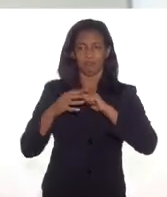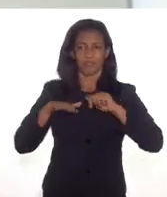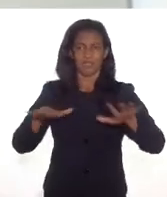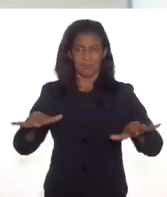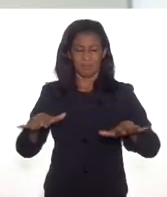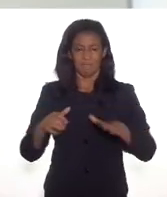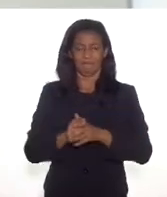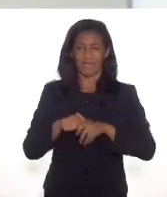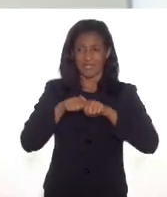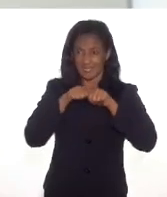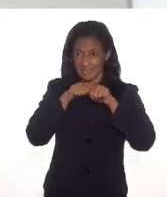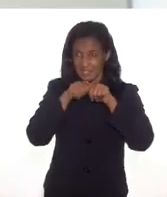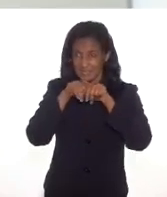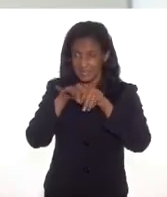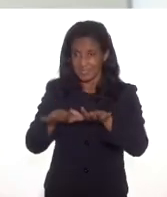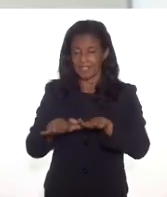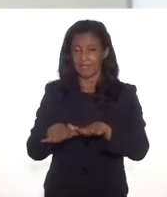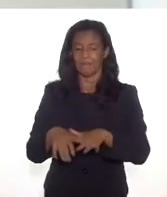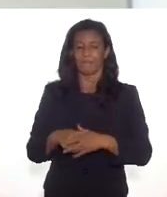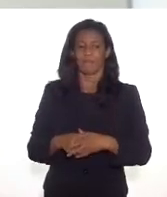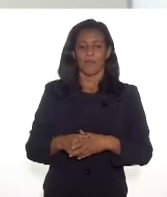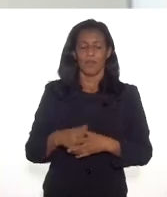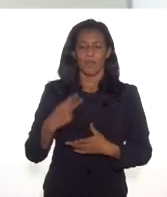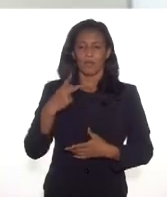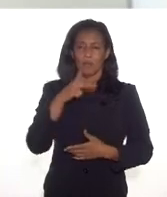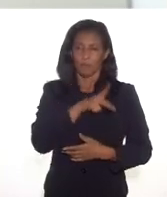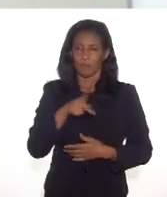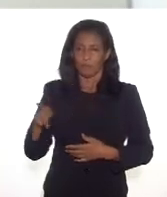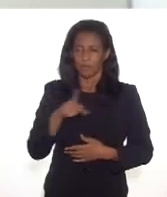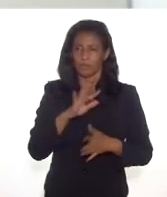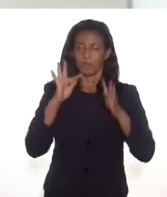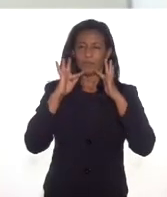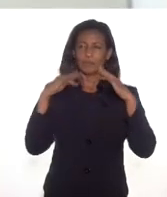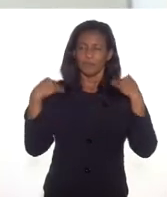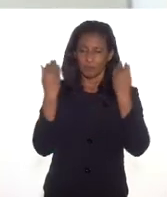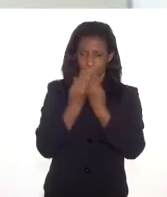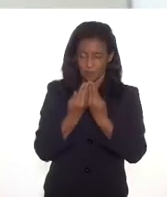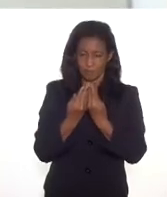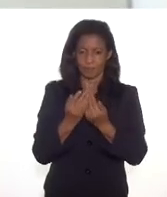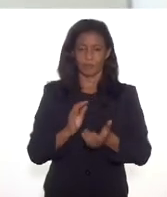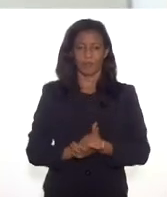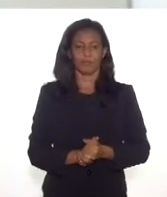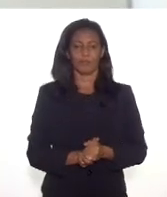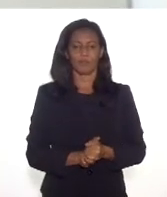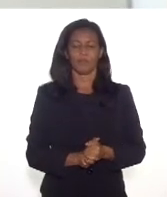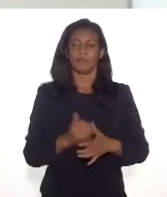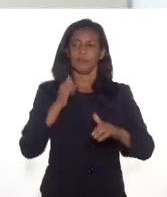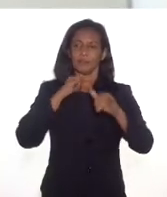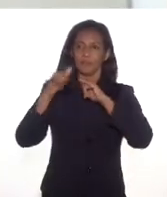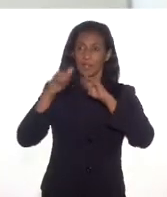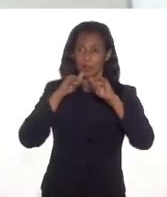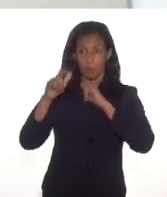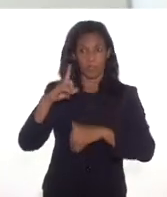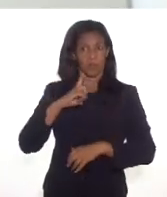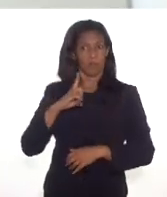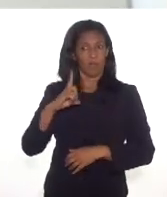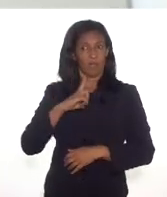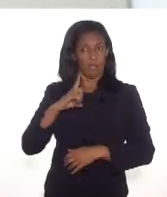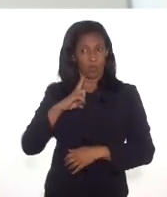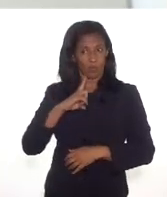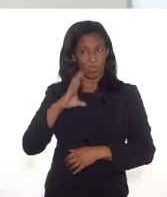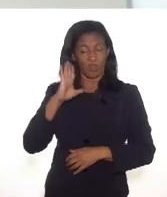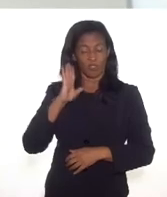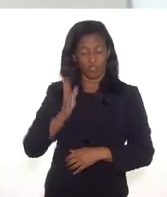controle, expondo profissionais, estudantes e familiares ao risco da Covid. E a informação que eu já tenho, através de